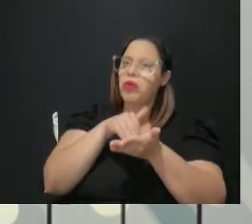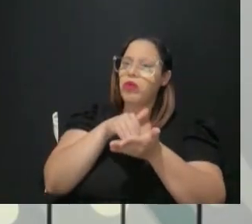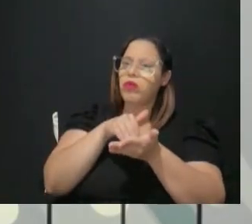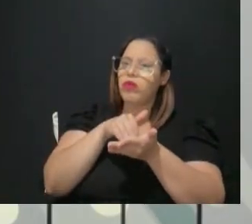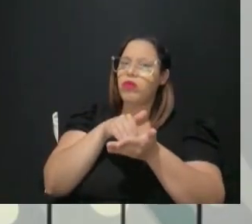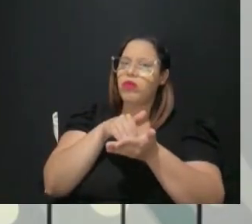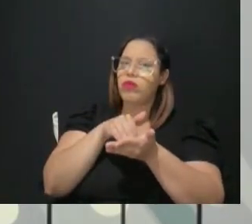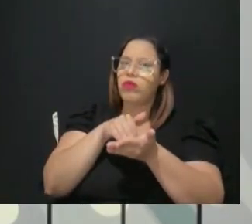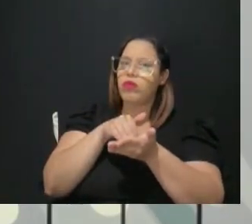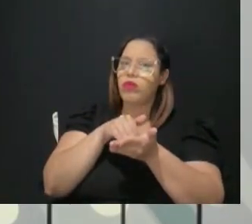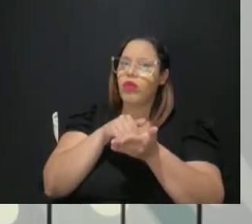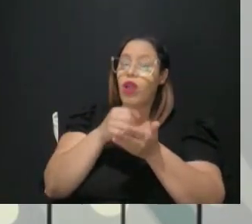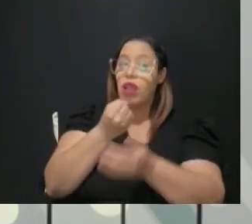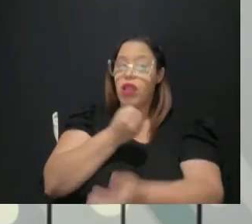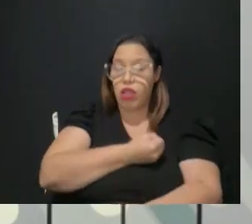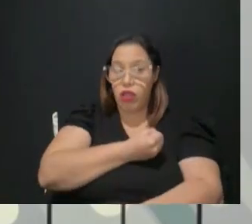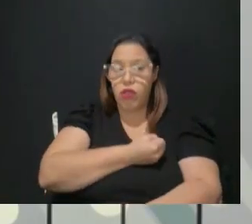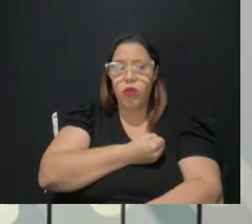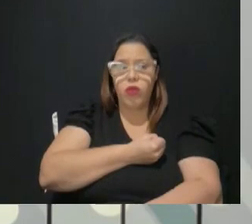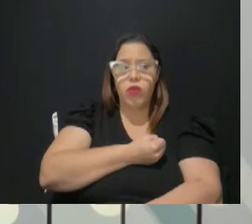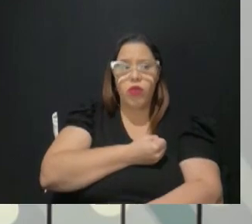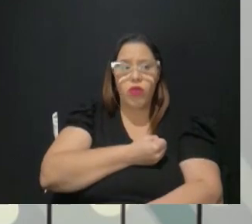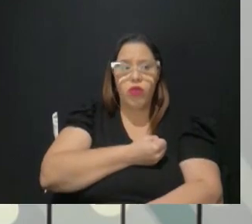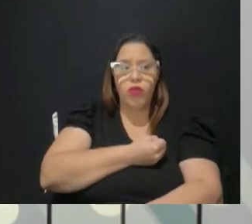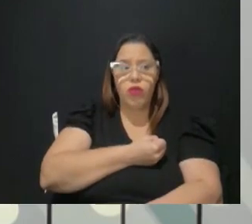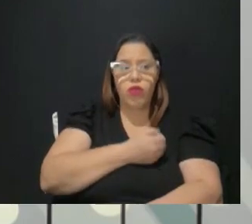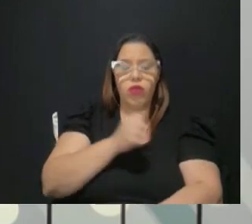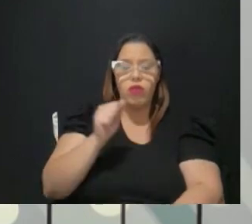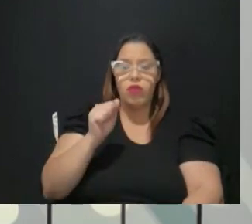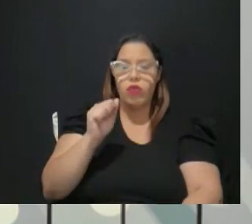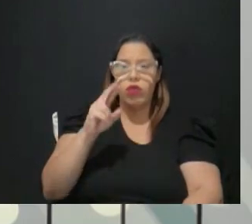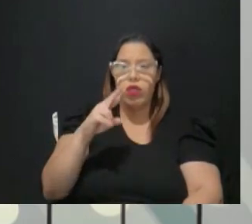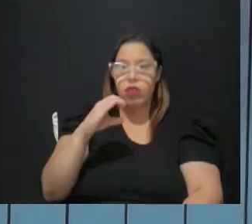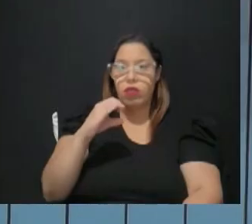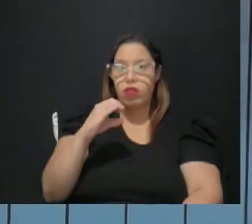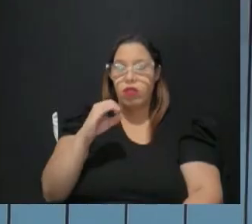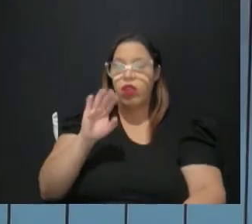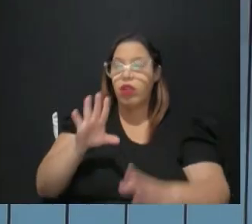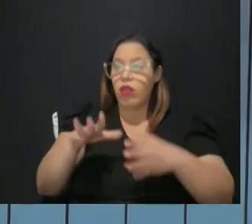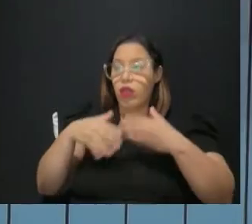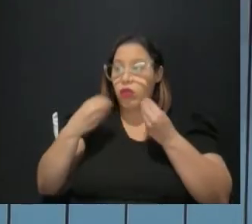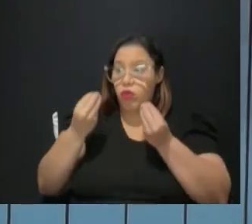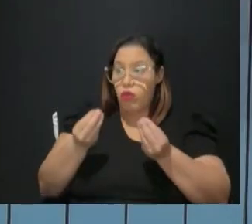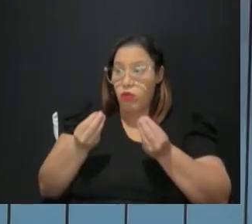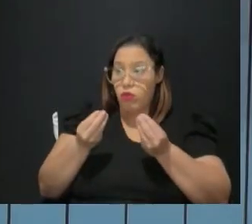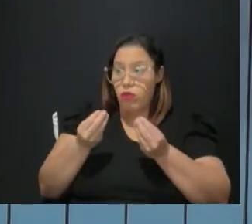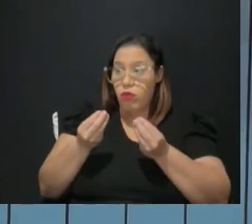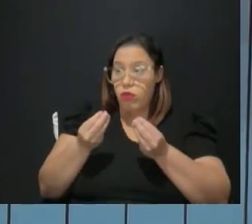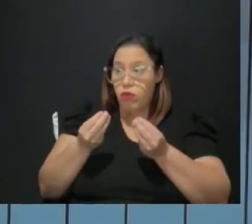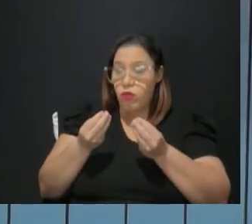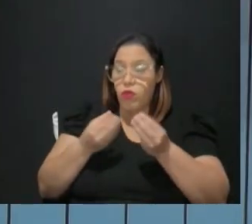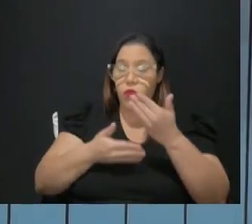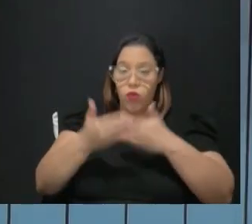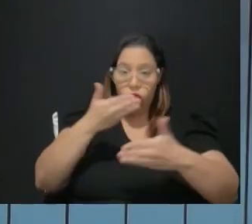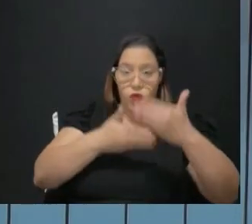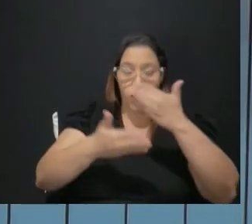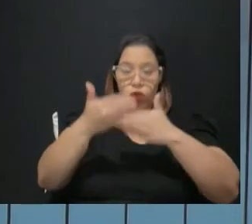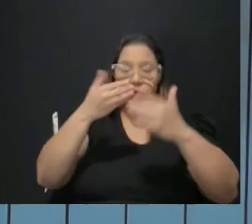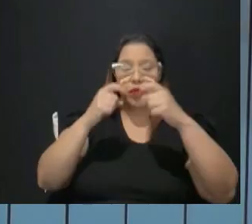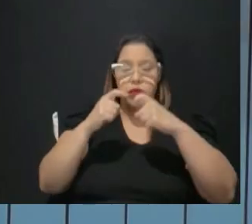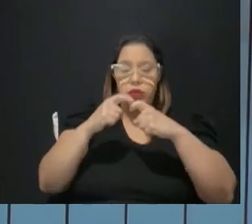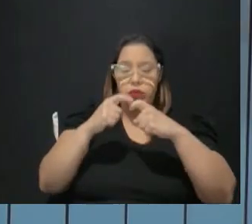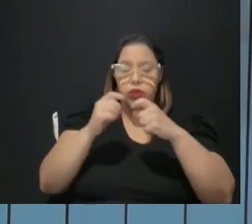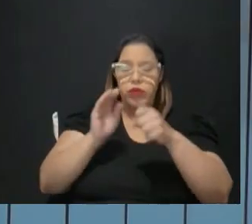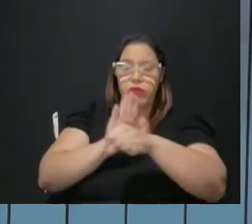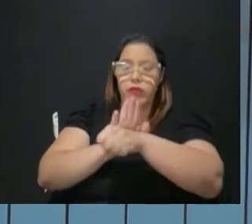aí sobre esses números, né, sobre essas taxas de AVC, como que eles podem contribuir com a medicina, ajudar